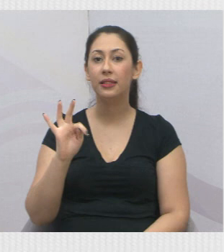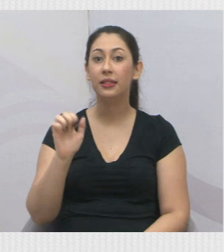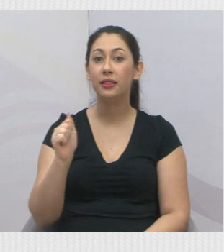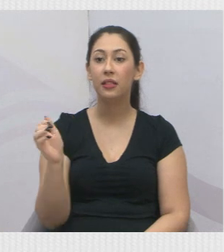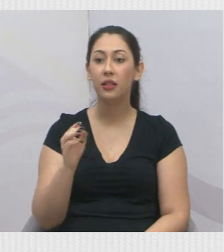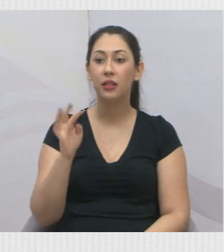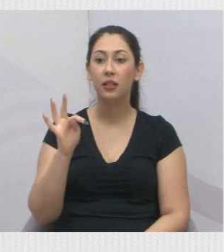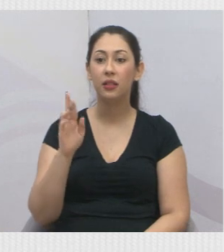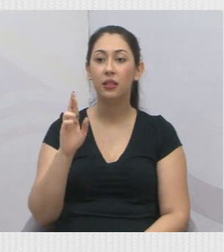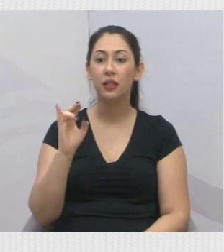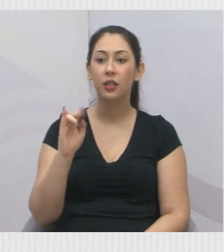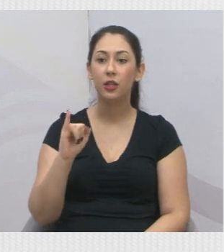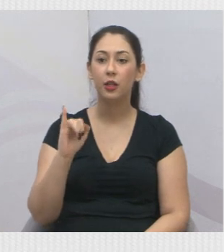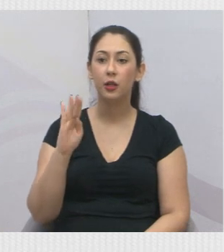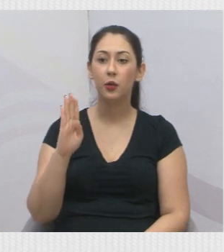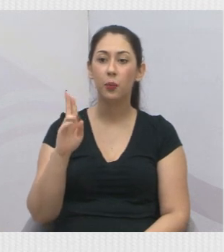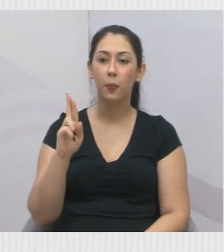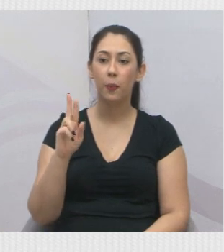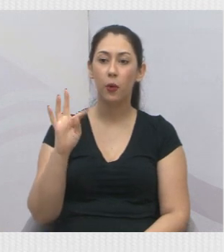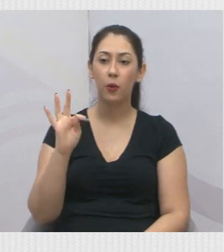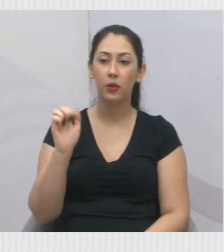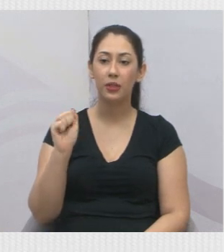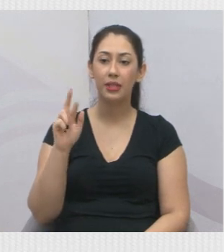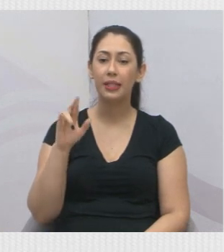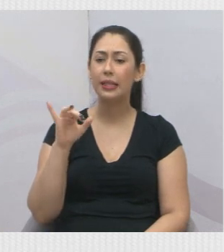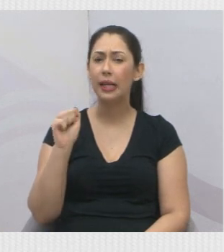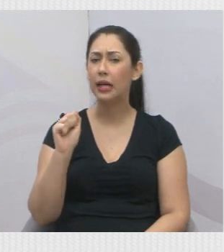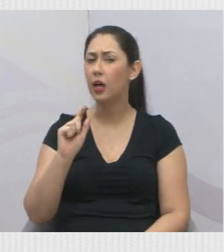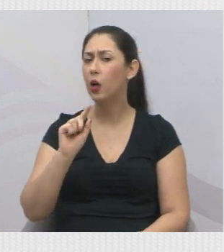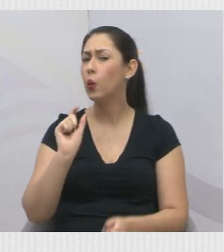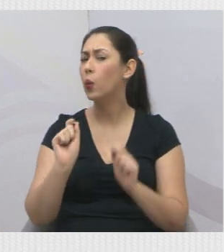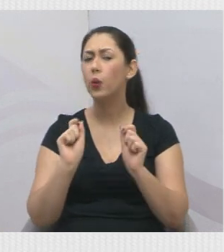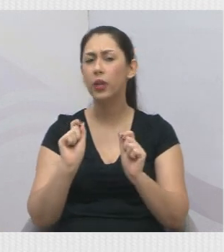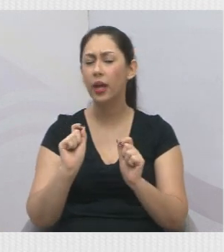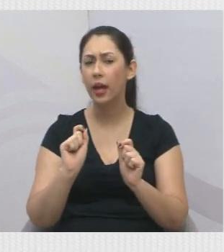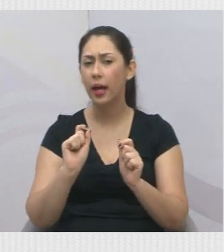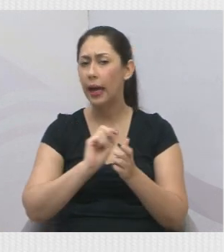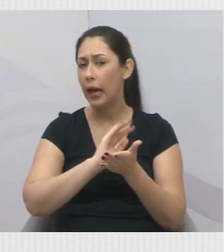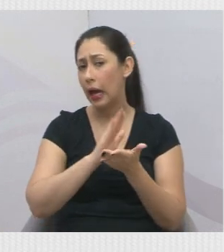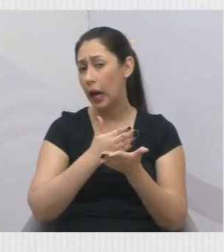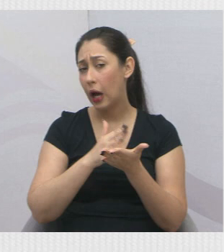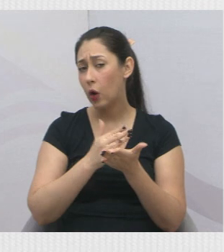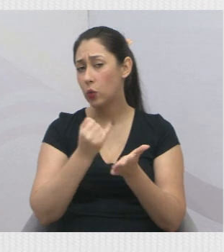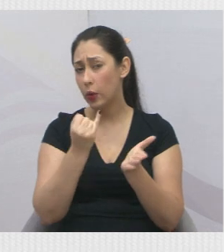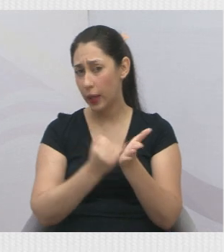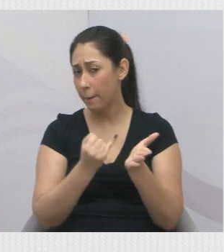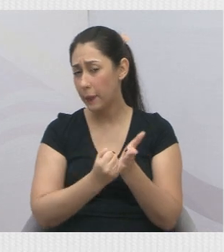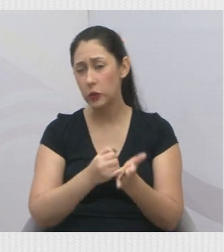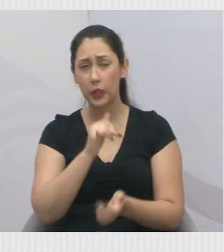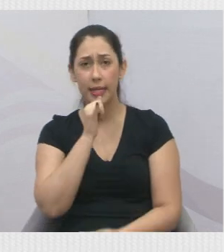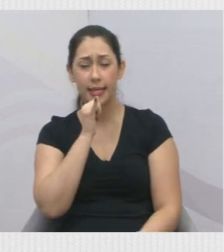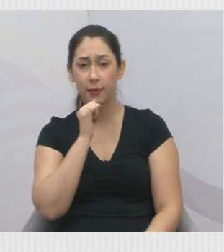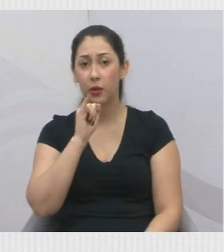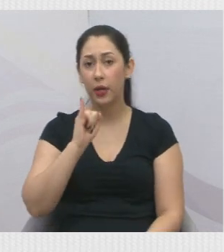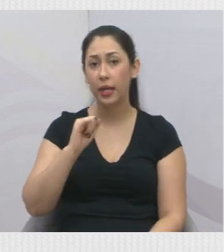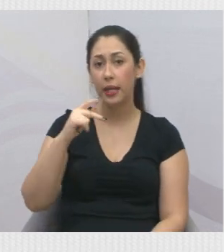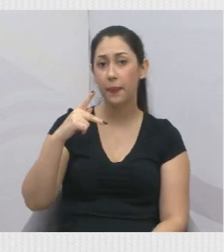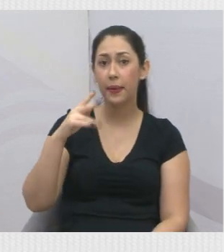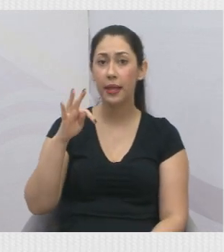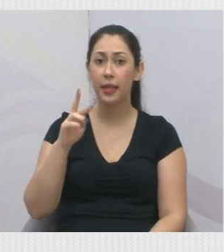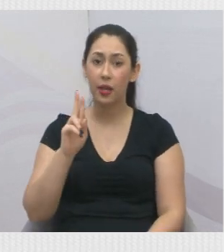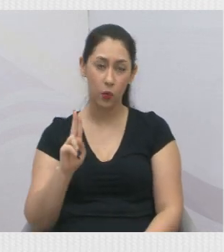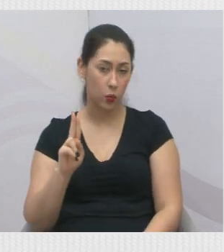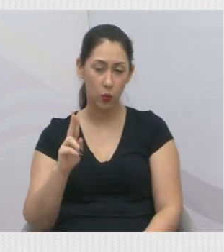IPTU, seria ISS, ITBI, Imposto de Renda e Taxas, de fiscalização. Então,